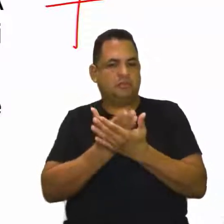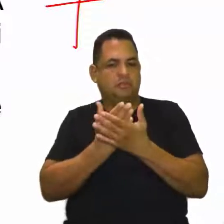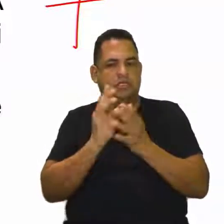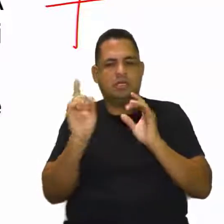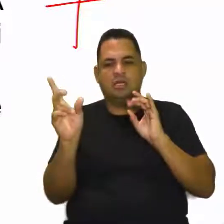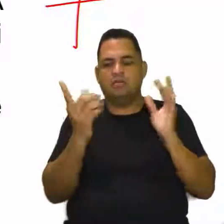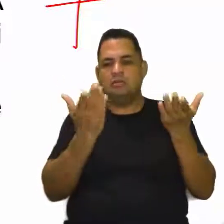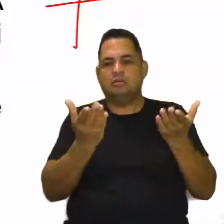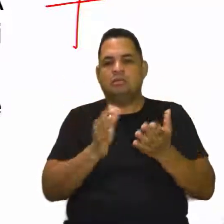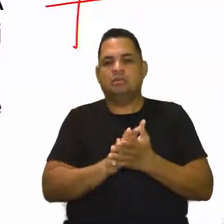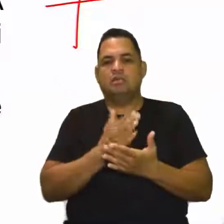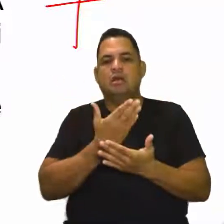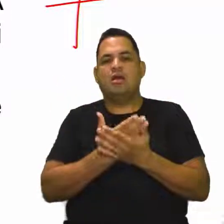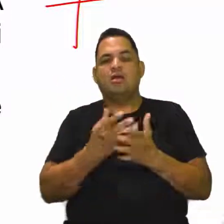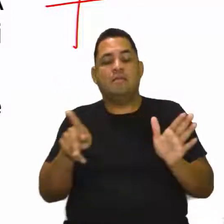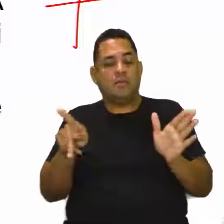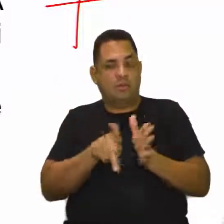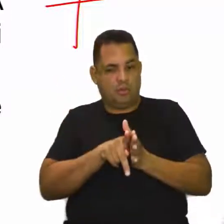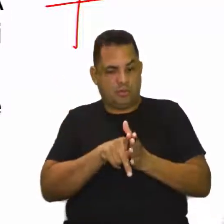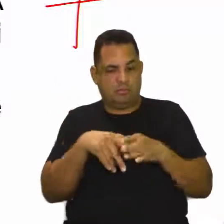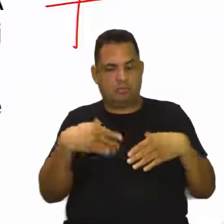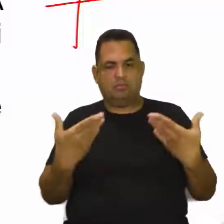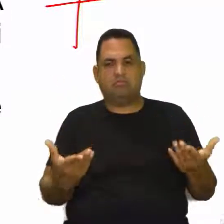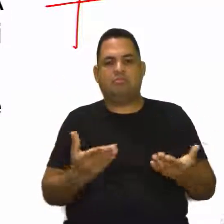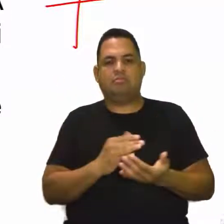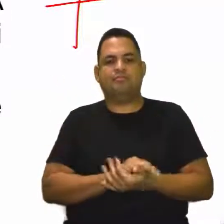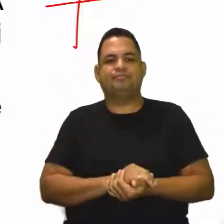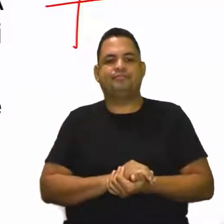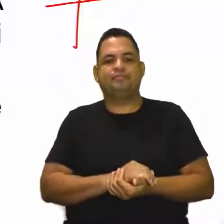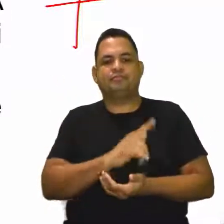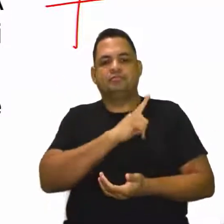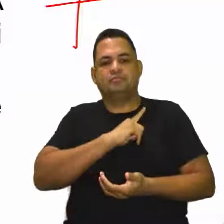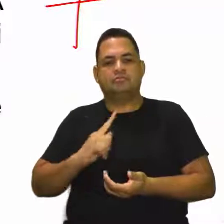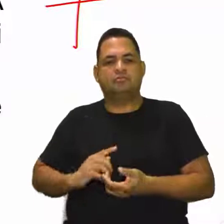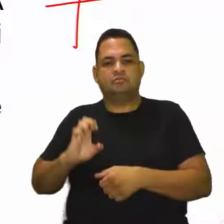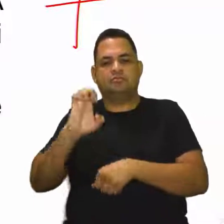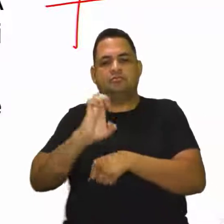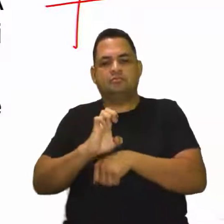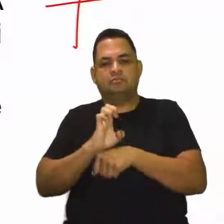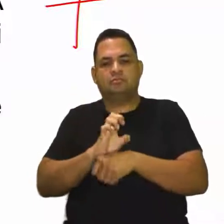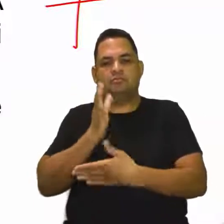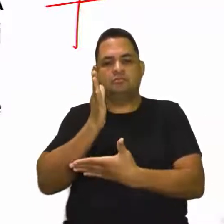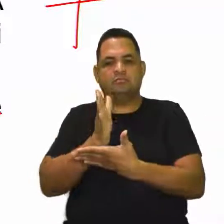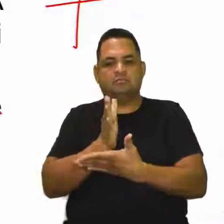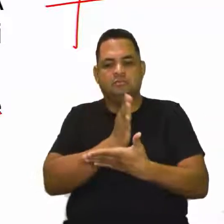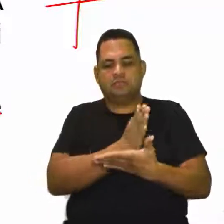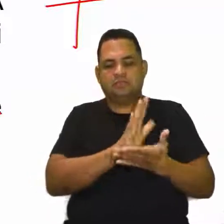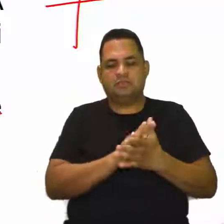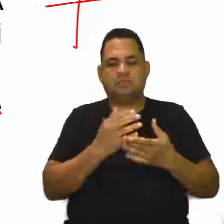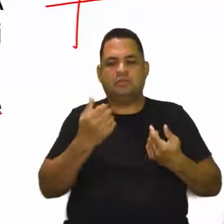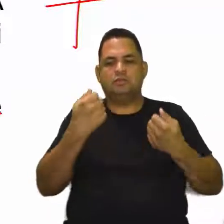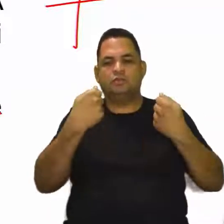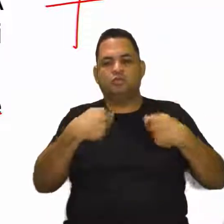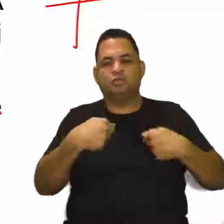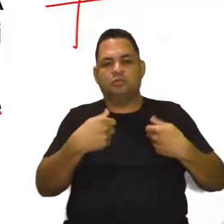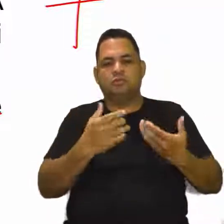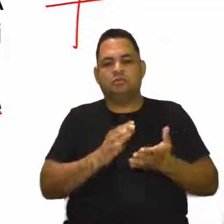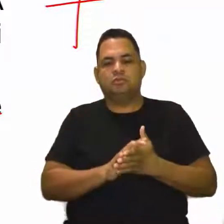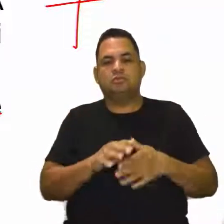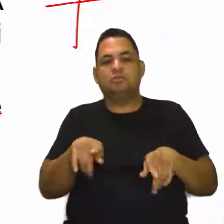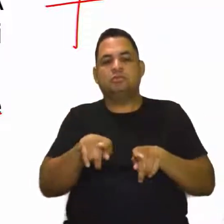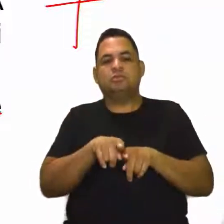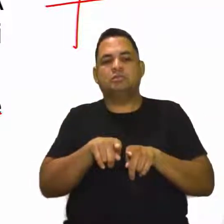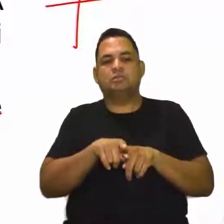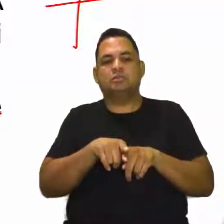delas em uma aula específica, tá bom? Governos e estados, houve a divisão dos poderes e